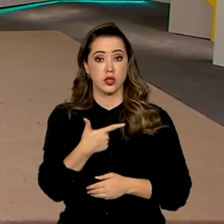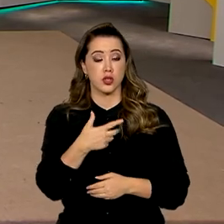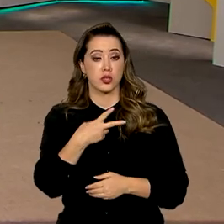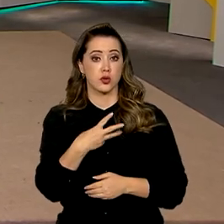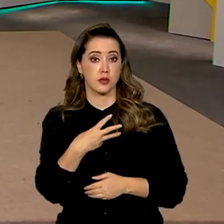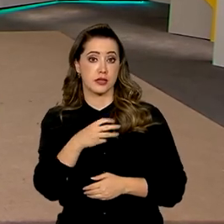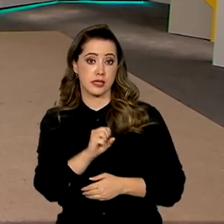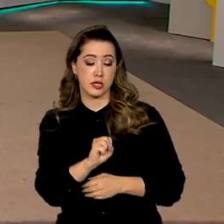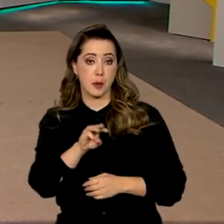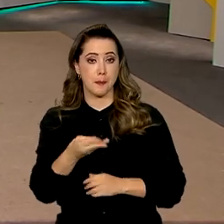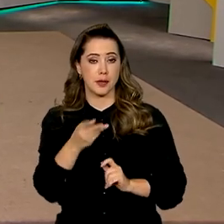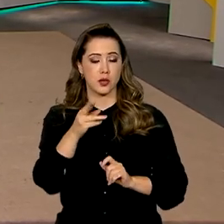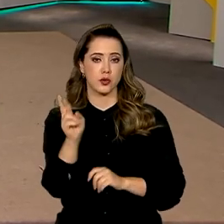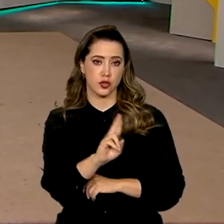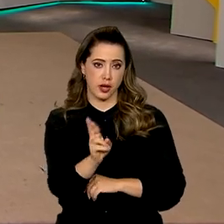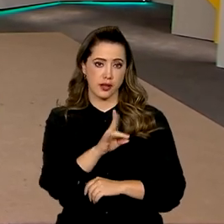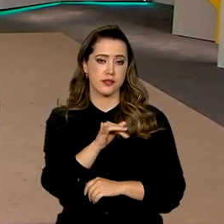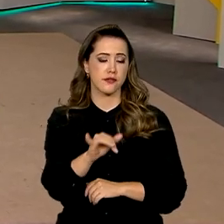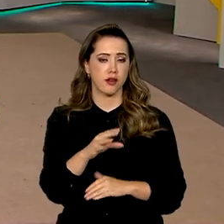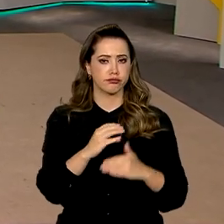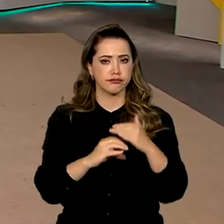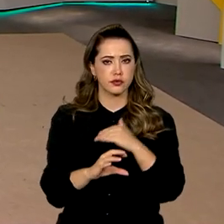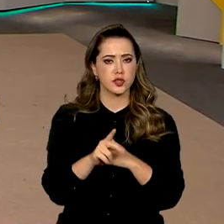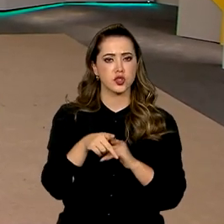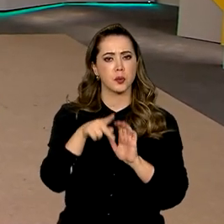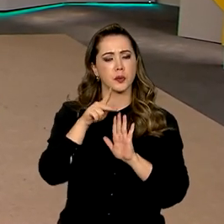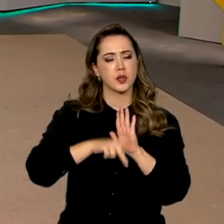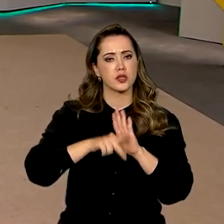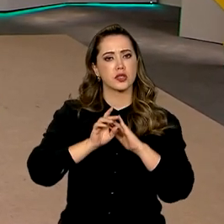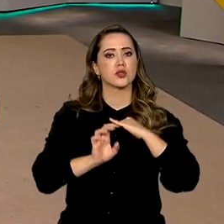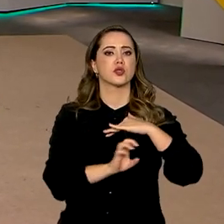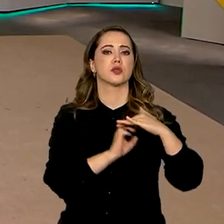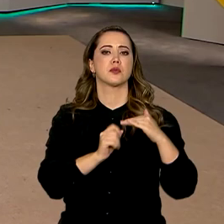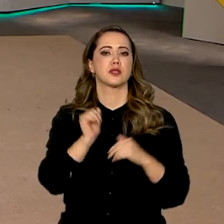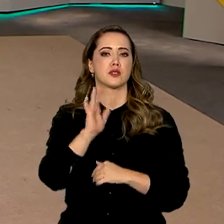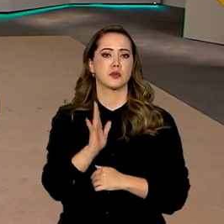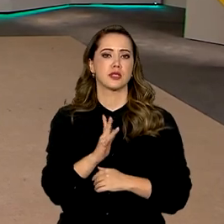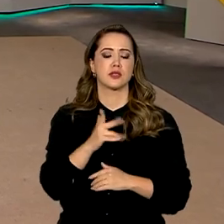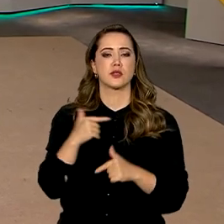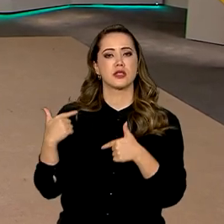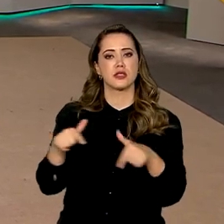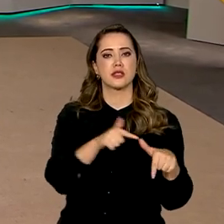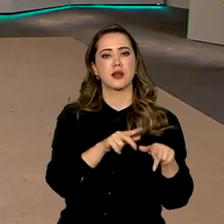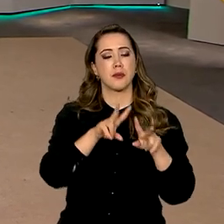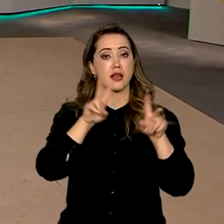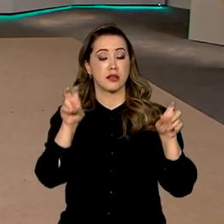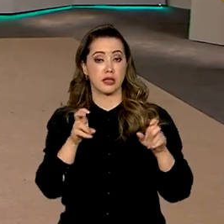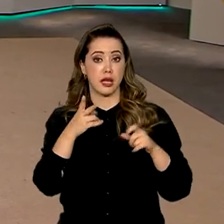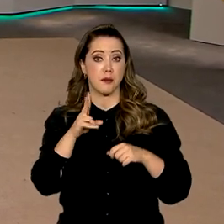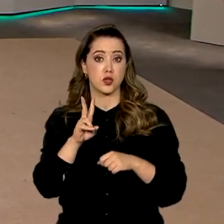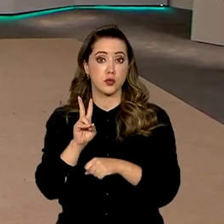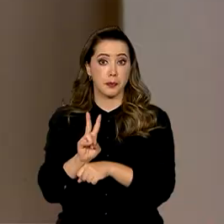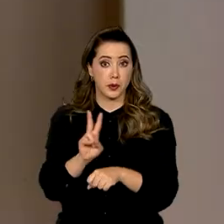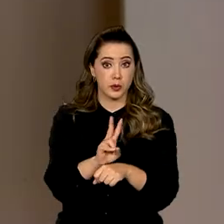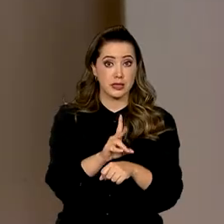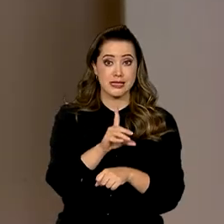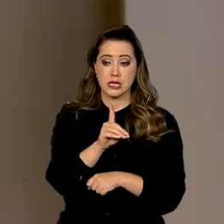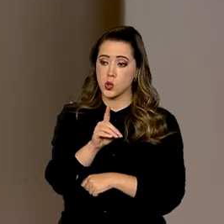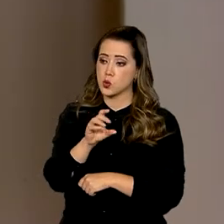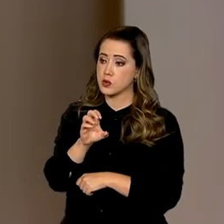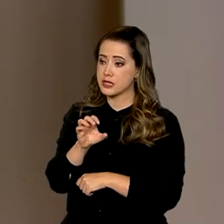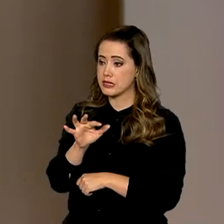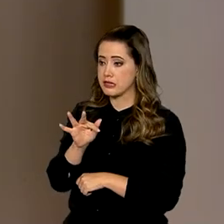238 milhões de reais vão ser investidos em projetos de empresas brasileiras que atuam na área de defesa.